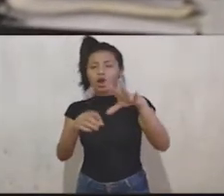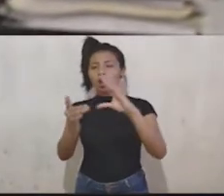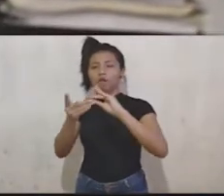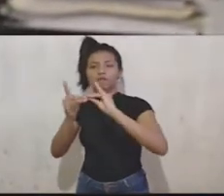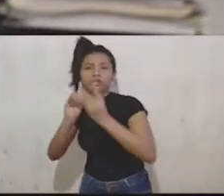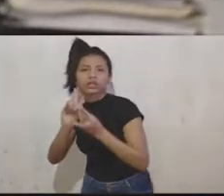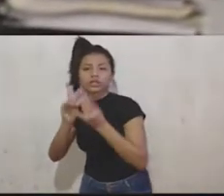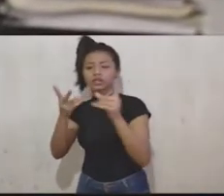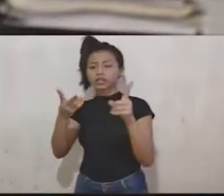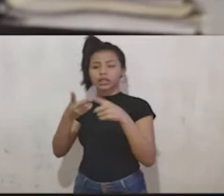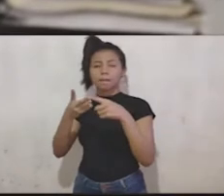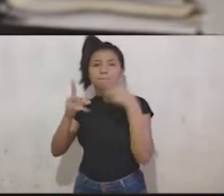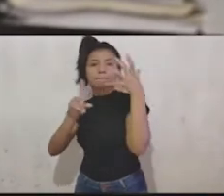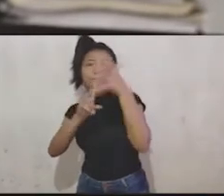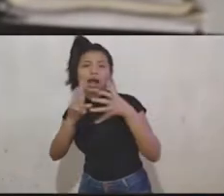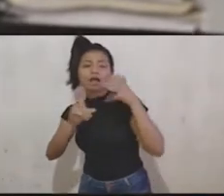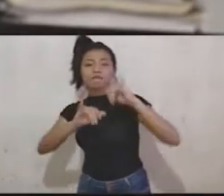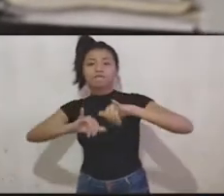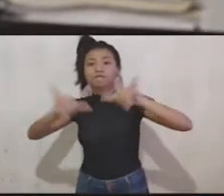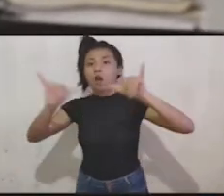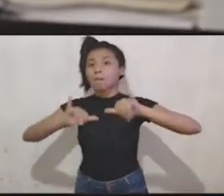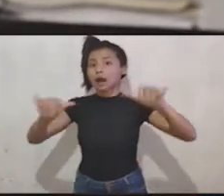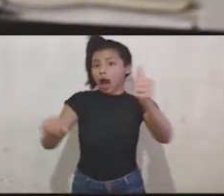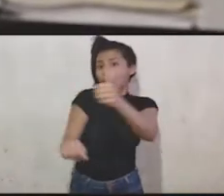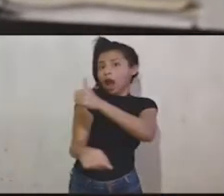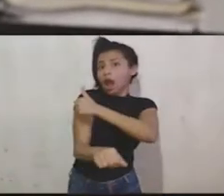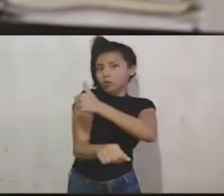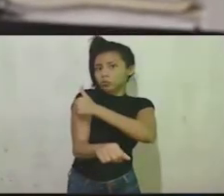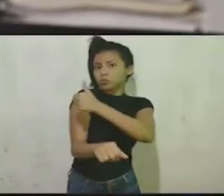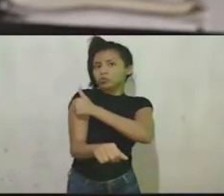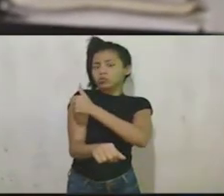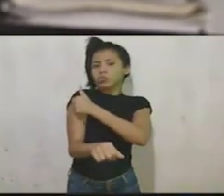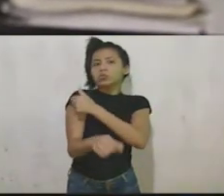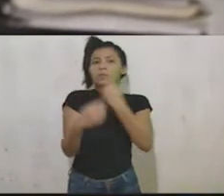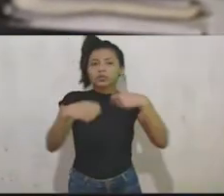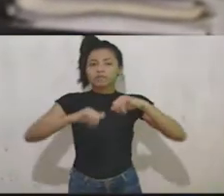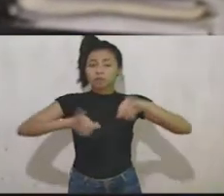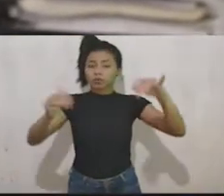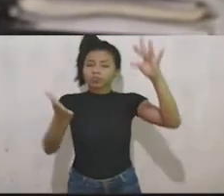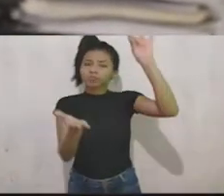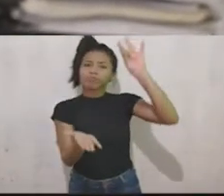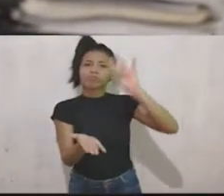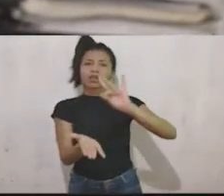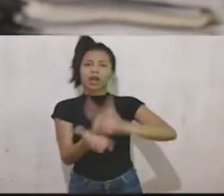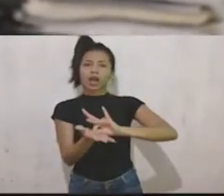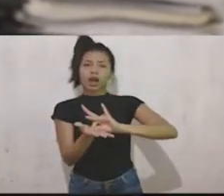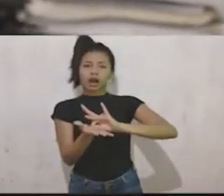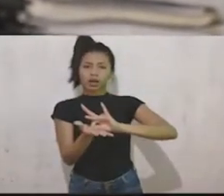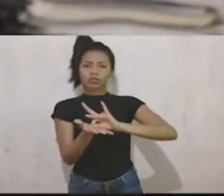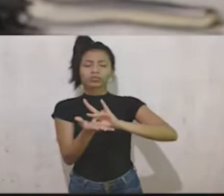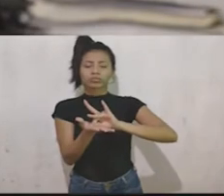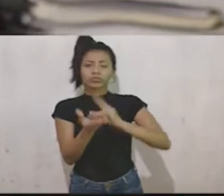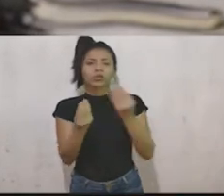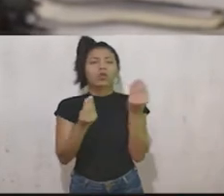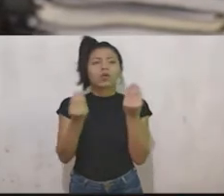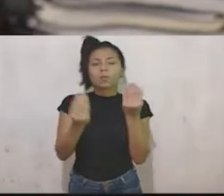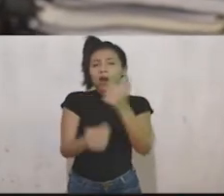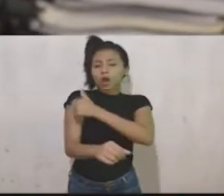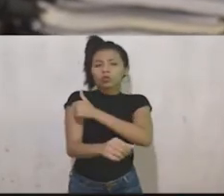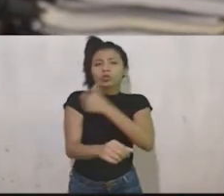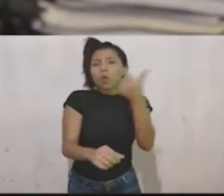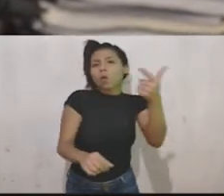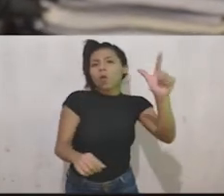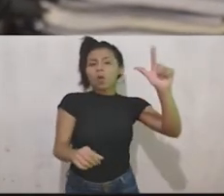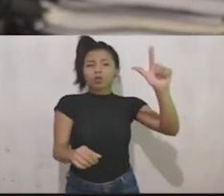dar informações aos alunos de forma concreta, como se realiza, de forma que os alunos